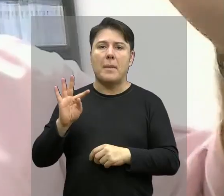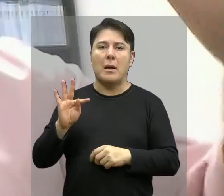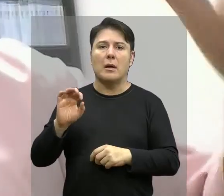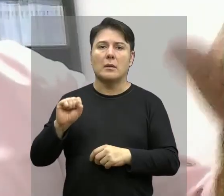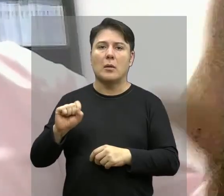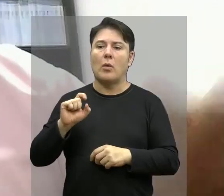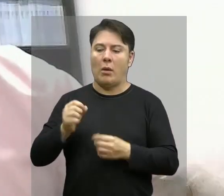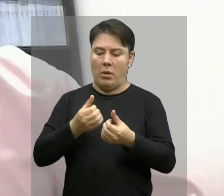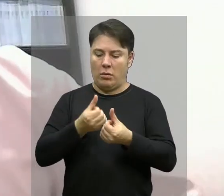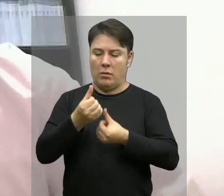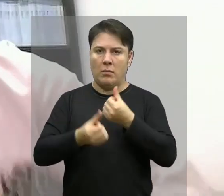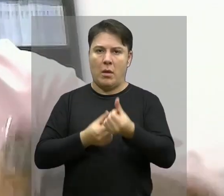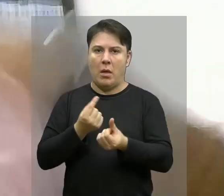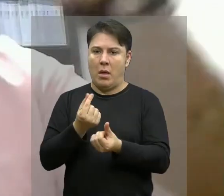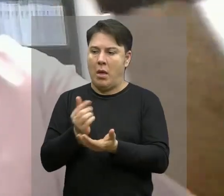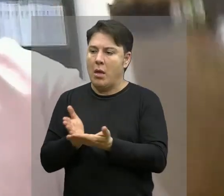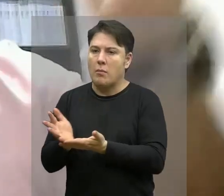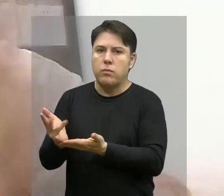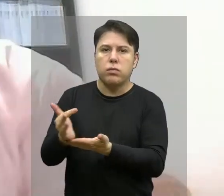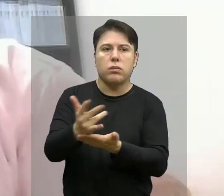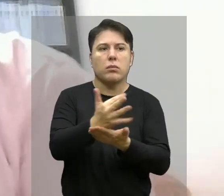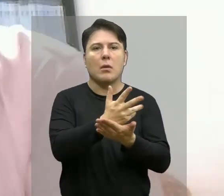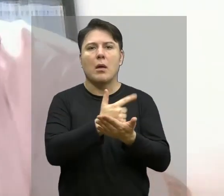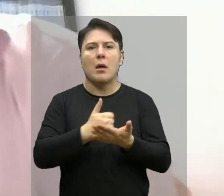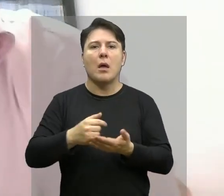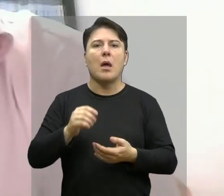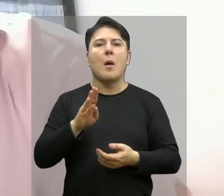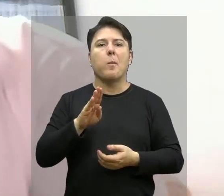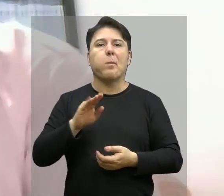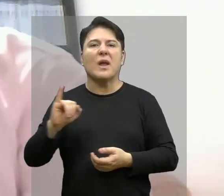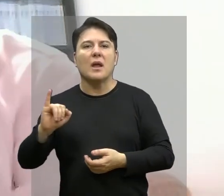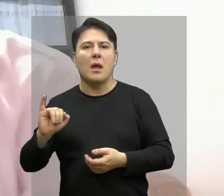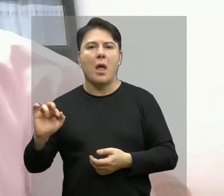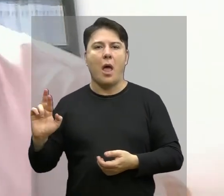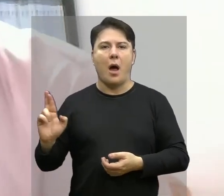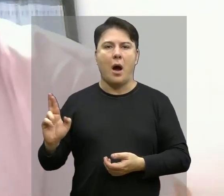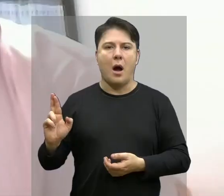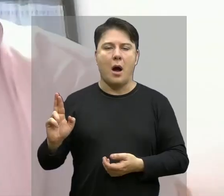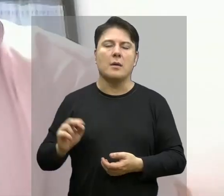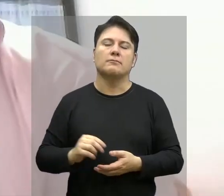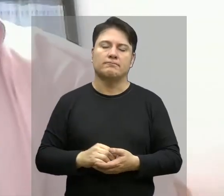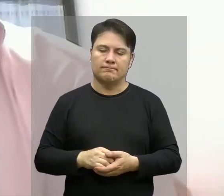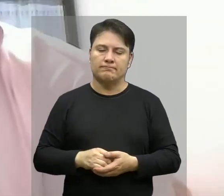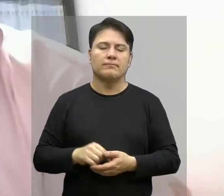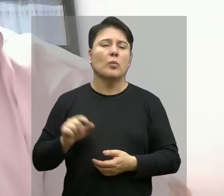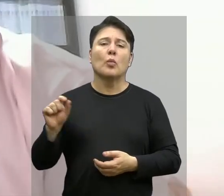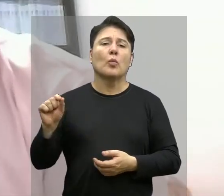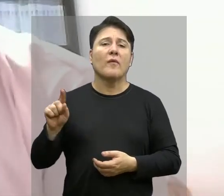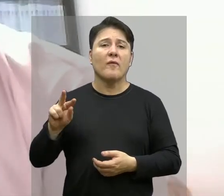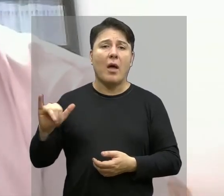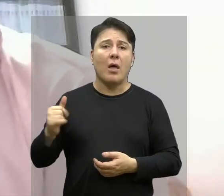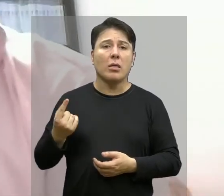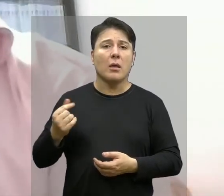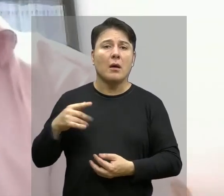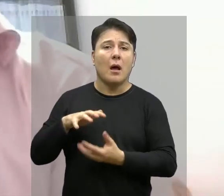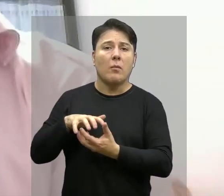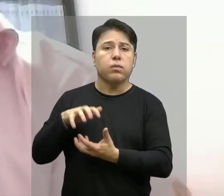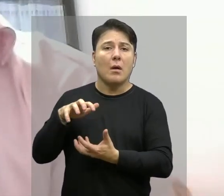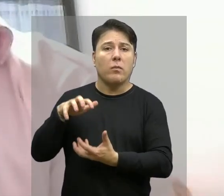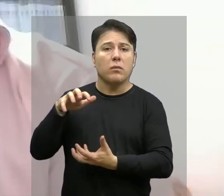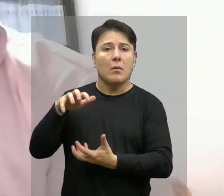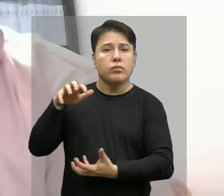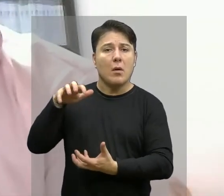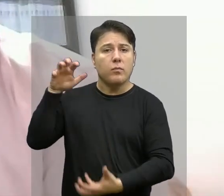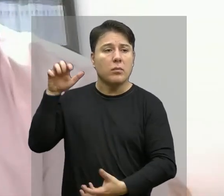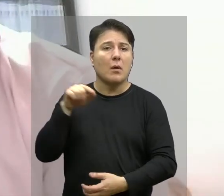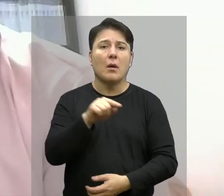no semestre arrecadaram mais de sei lá quantos bilhões de reais. E esse número só vai aumentar. E a